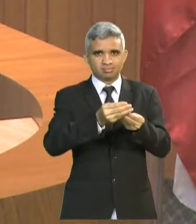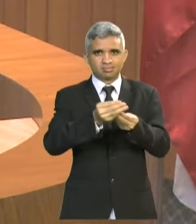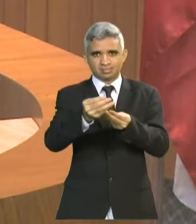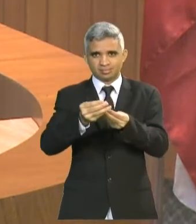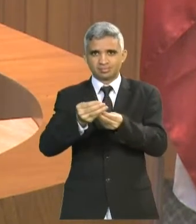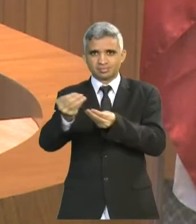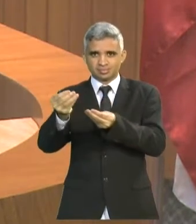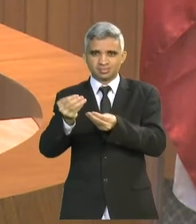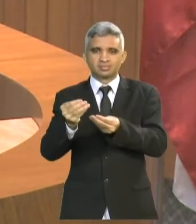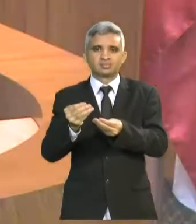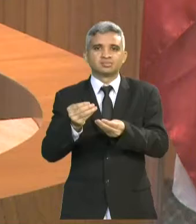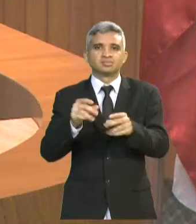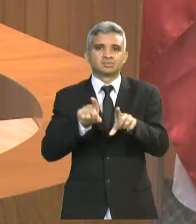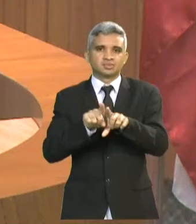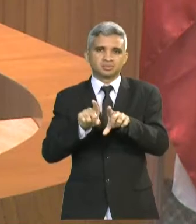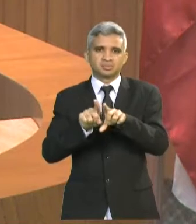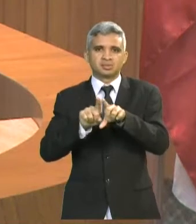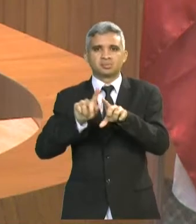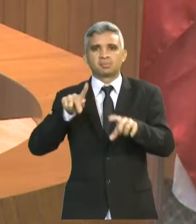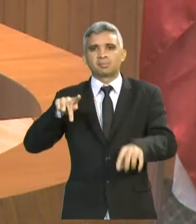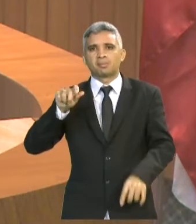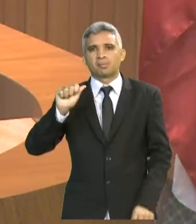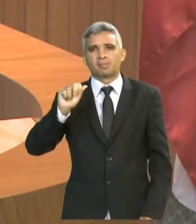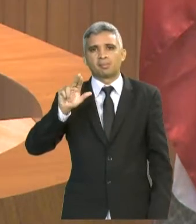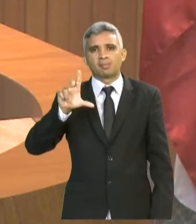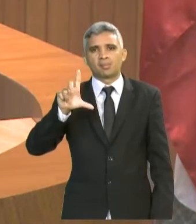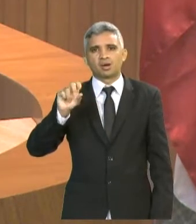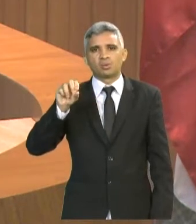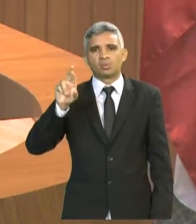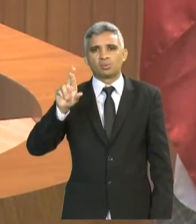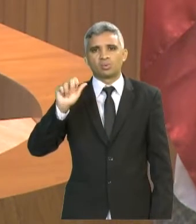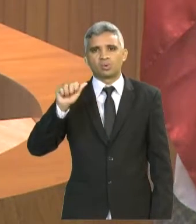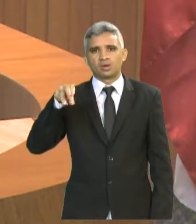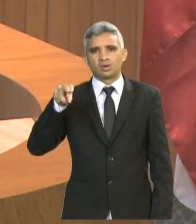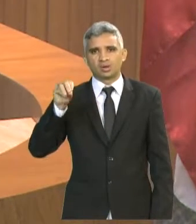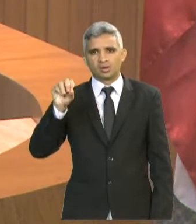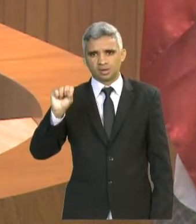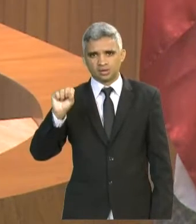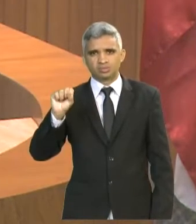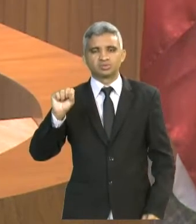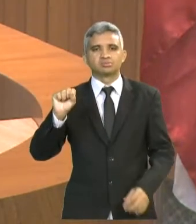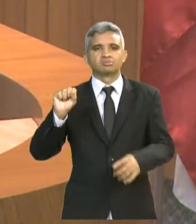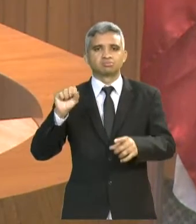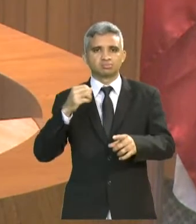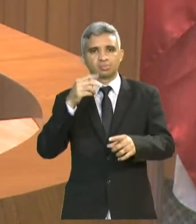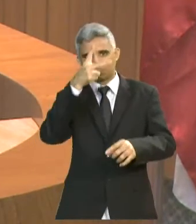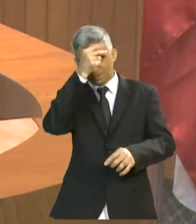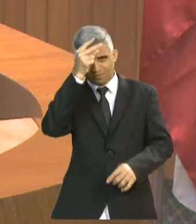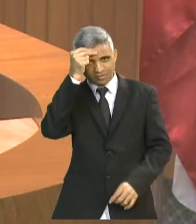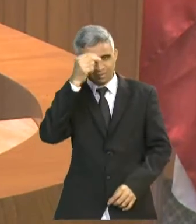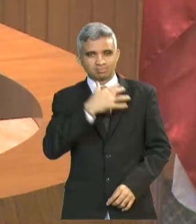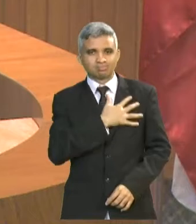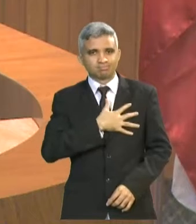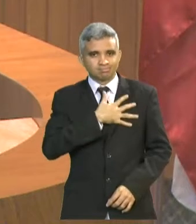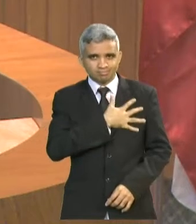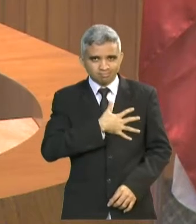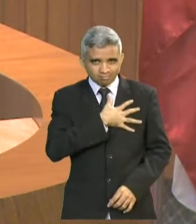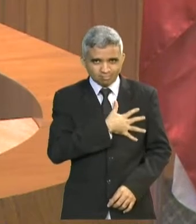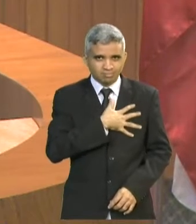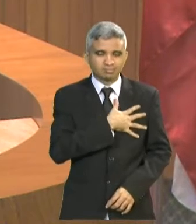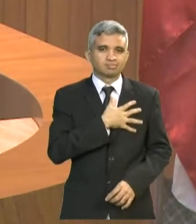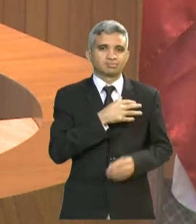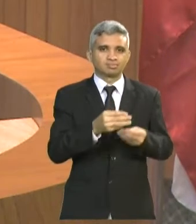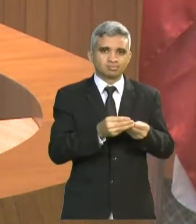diversos outros municípios. Paulo Ramos, ontem eu estive com o prefeito, muito feliz, porque é uma ação que chega em uma boa hora. O programa traz as